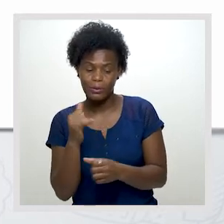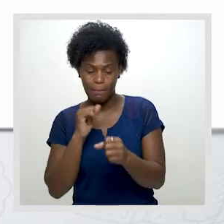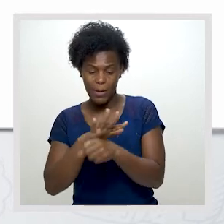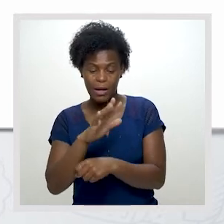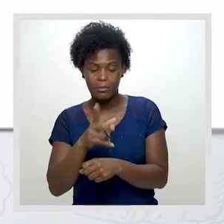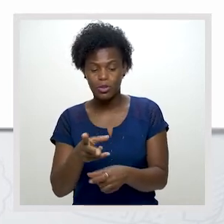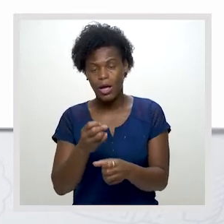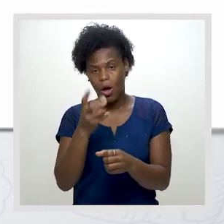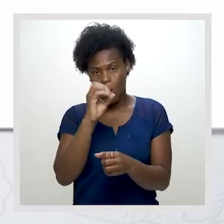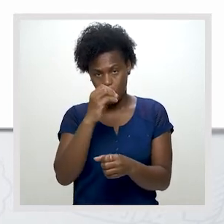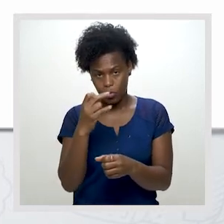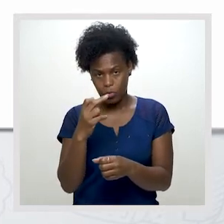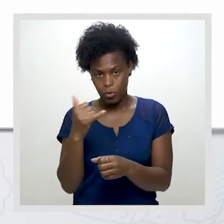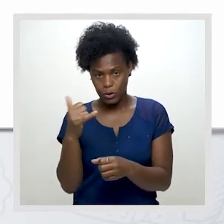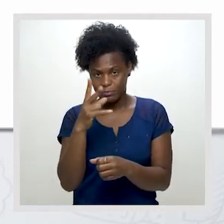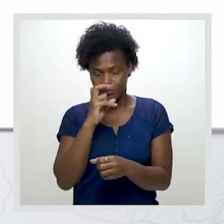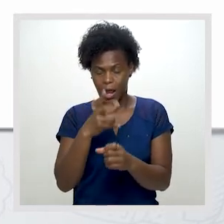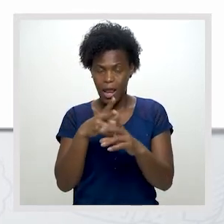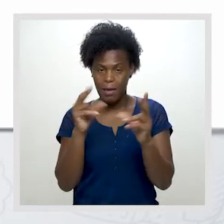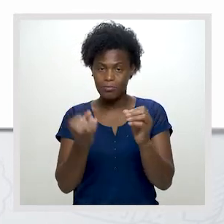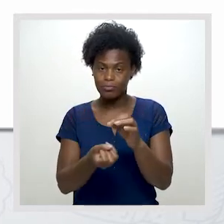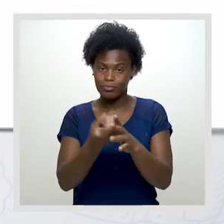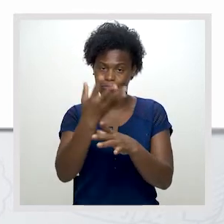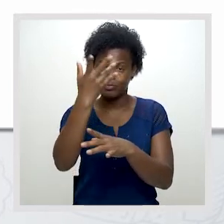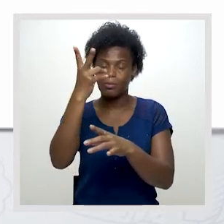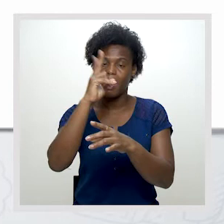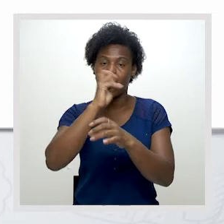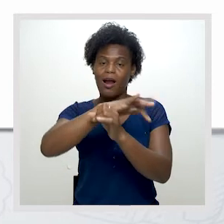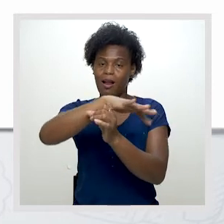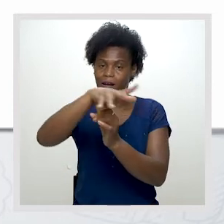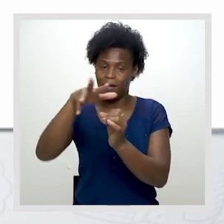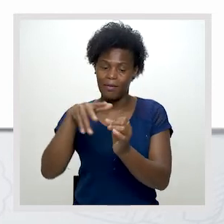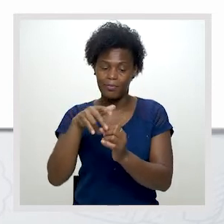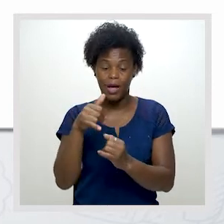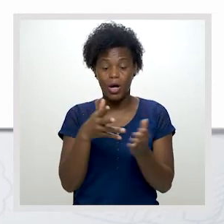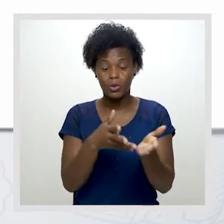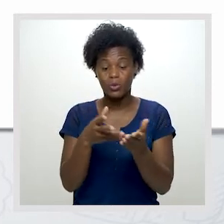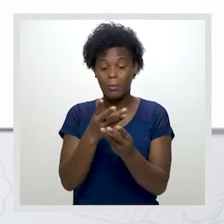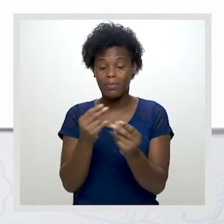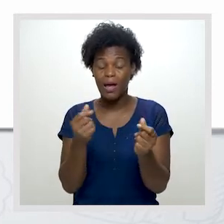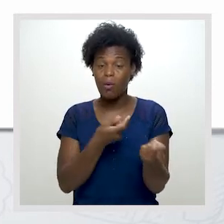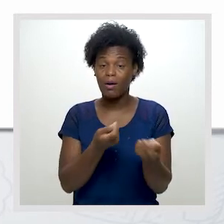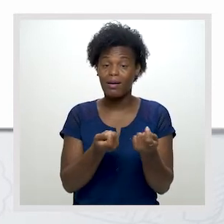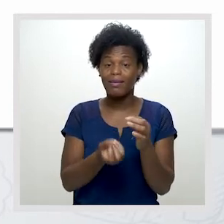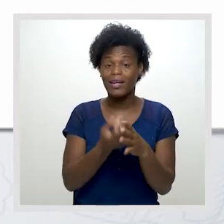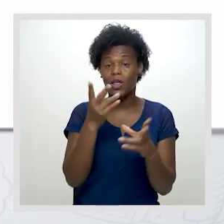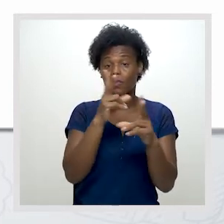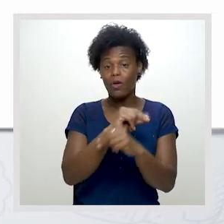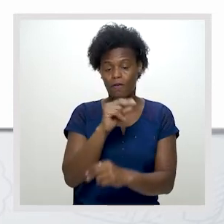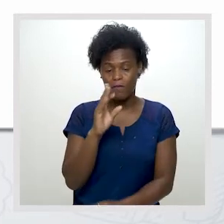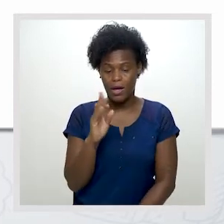podemos constatar aqui, com a ajuda das matérias orgânicas que lá existiam, vieram surgir novos heterotróficos que eram